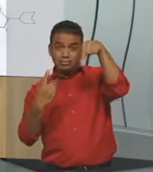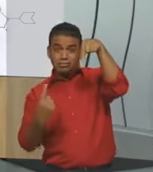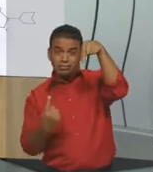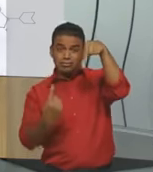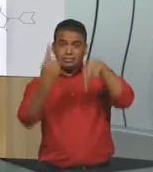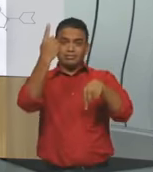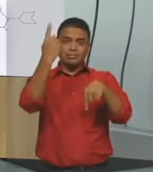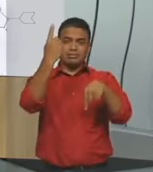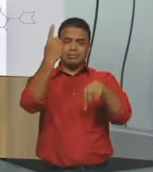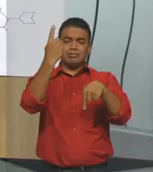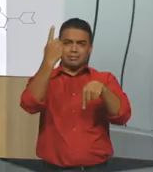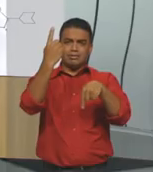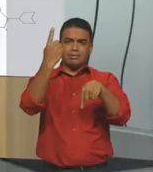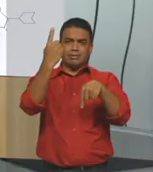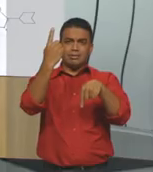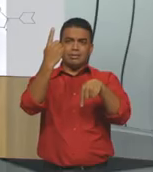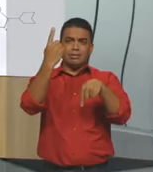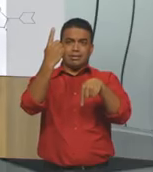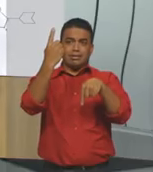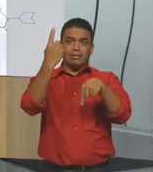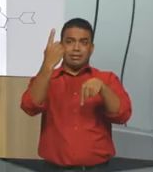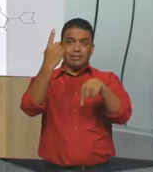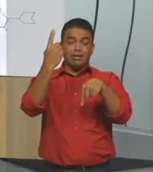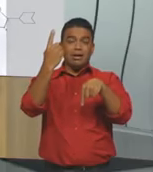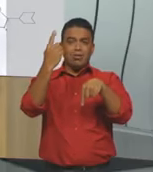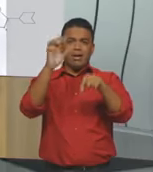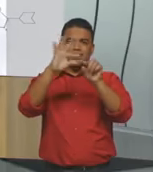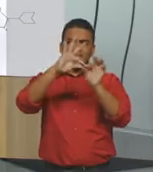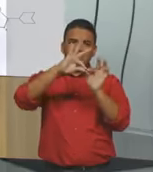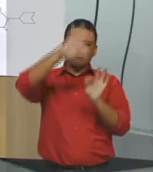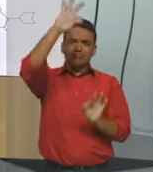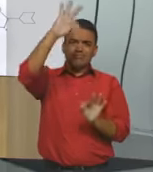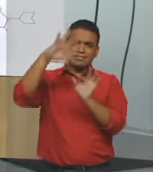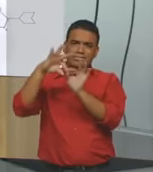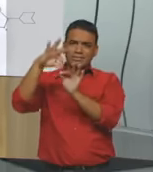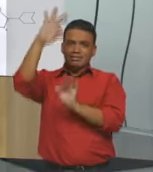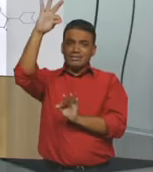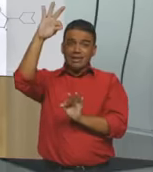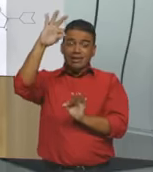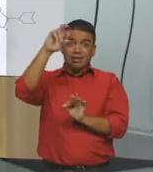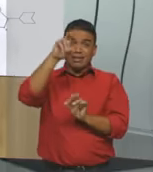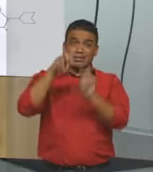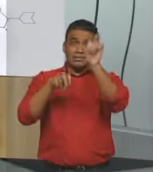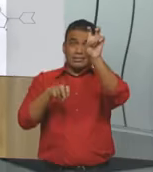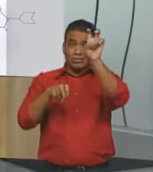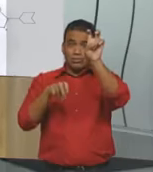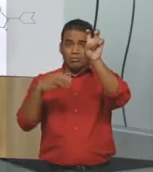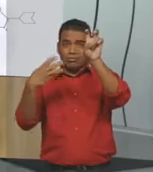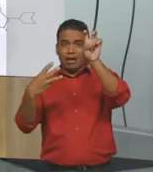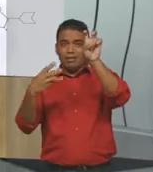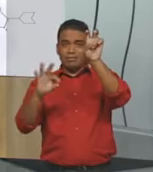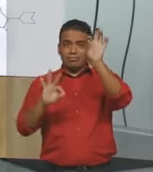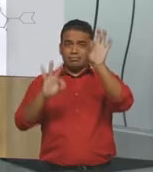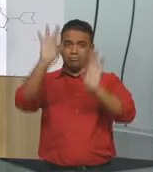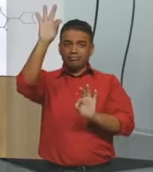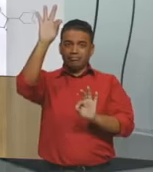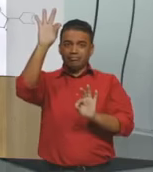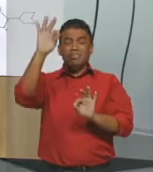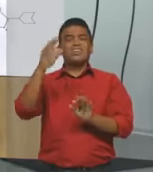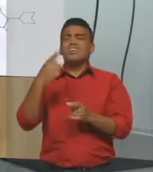como fita molde essa fita aqui, 3 linhas para 5 linhas. Mas por que isso,